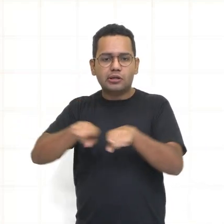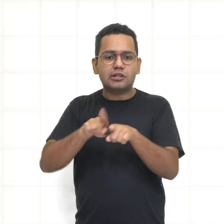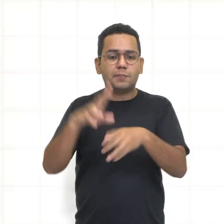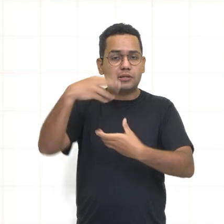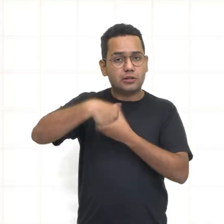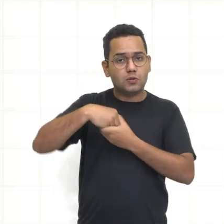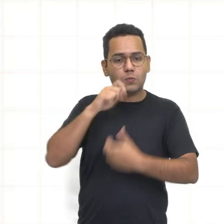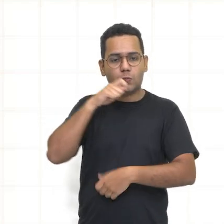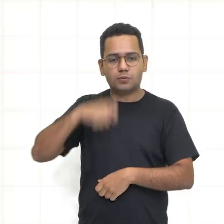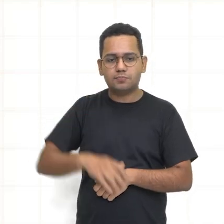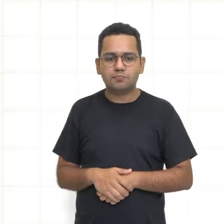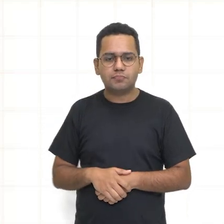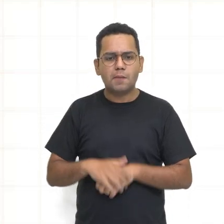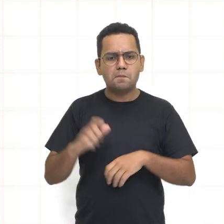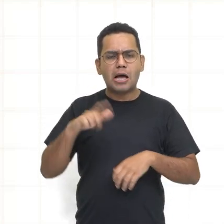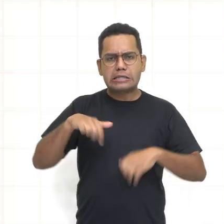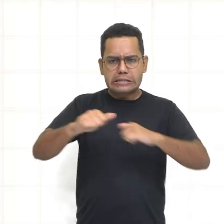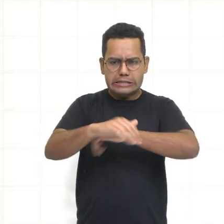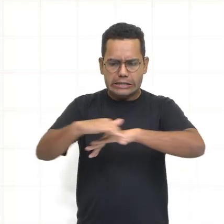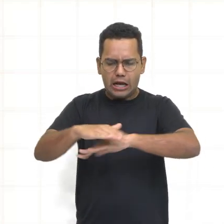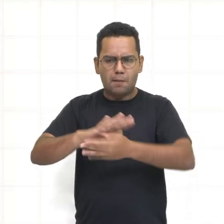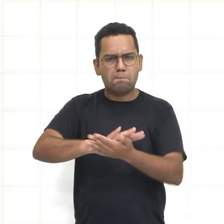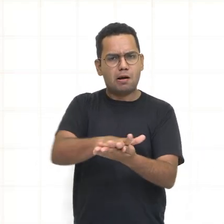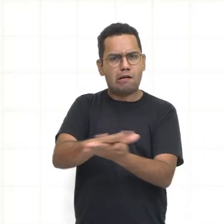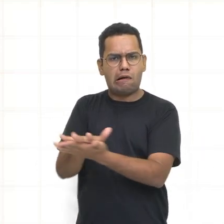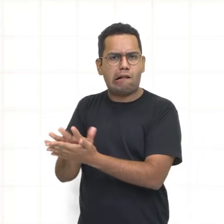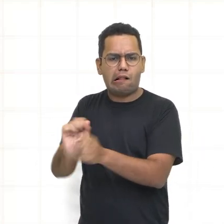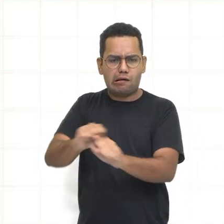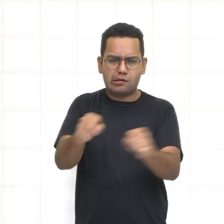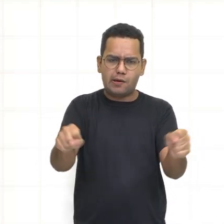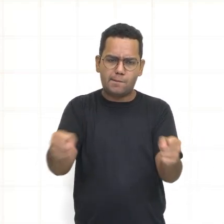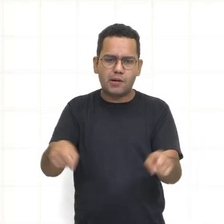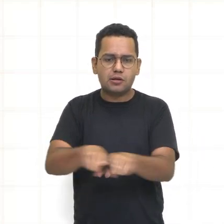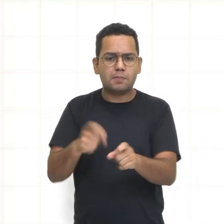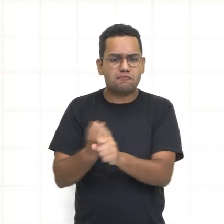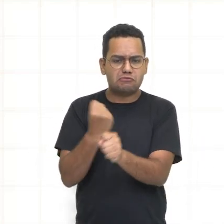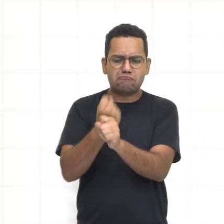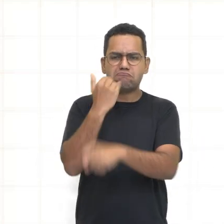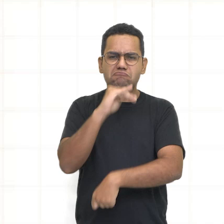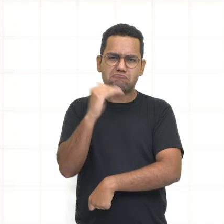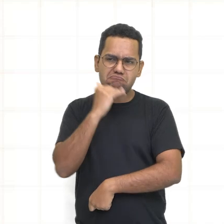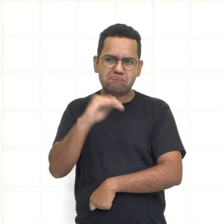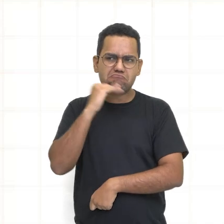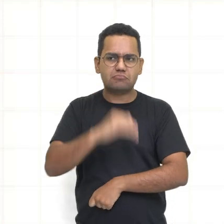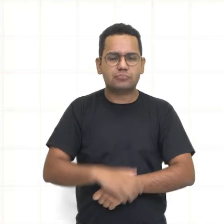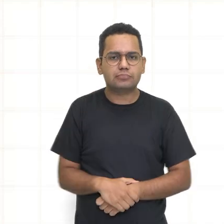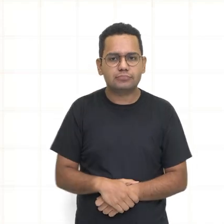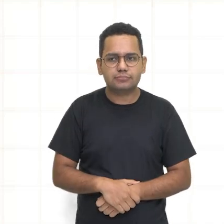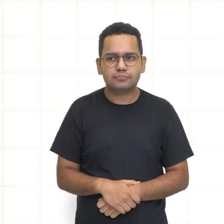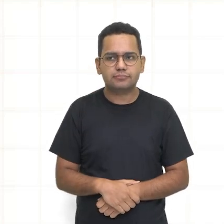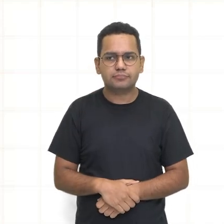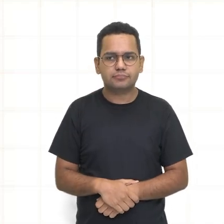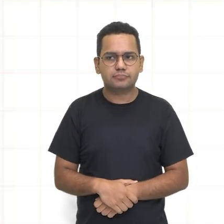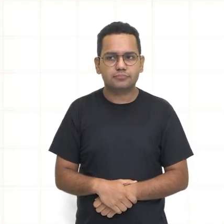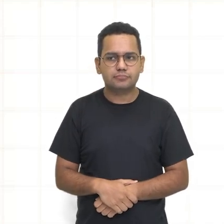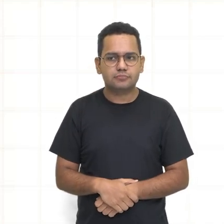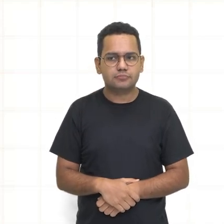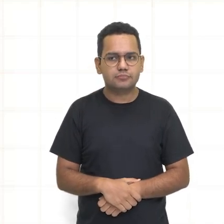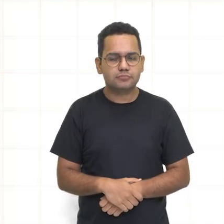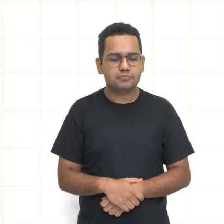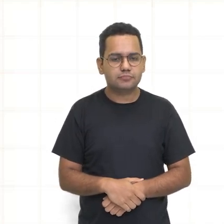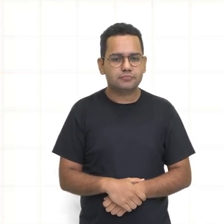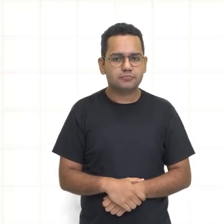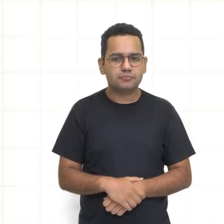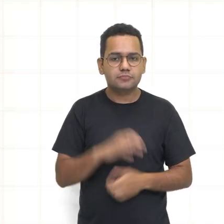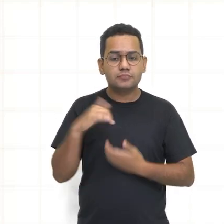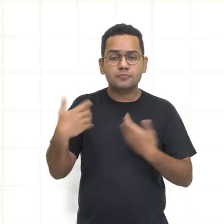devastadas e a infraestrutura foi severamente danificada. Então, no contexto de guerra, nós vamos observar aí